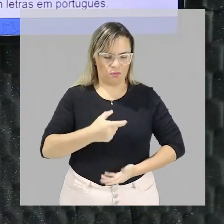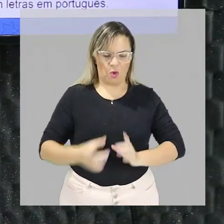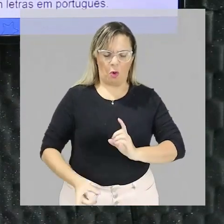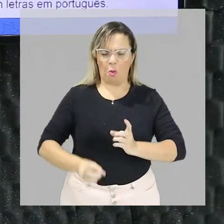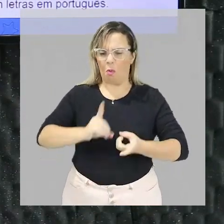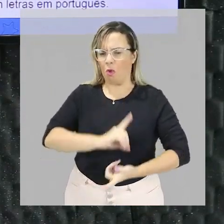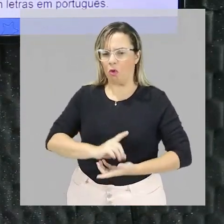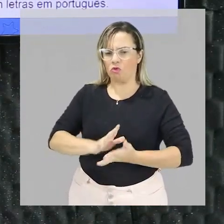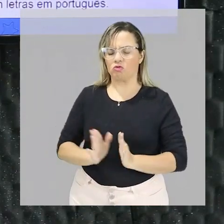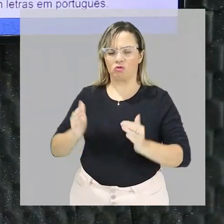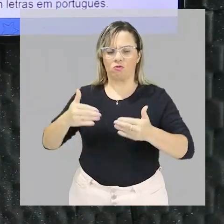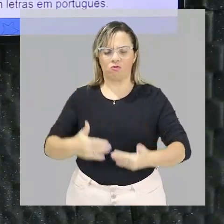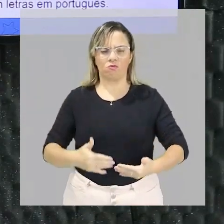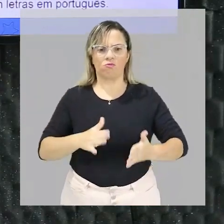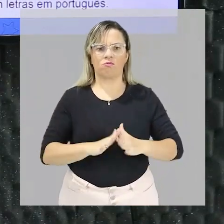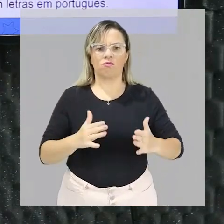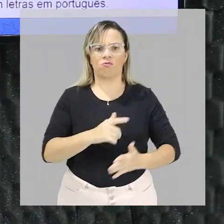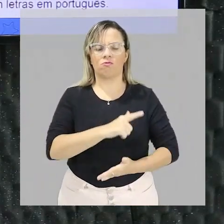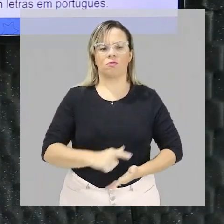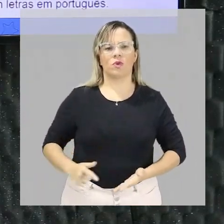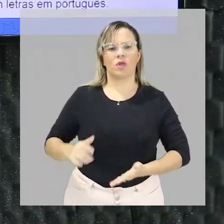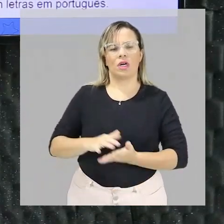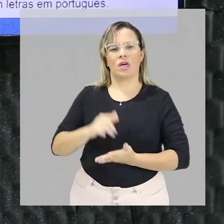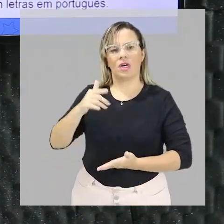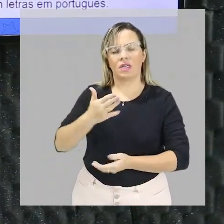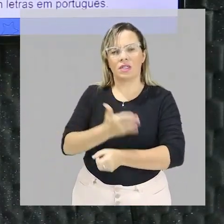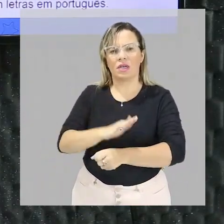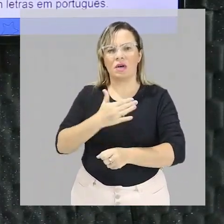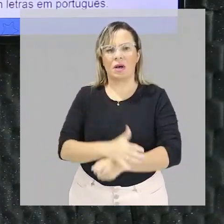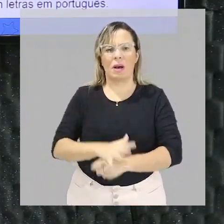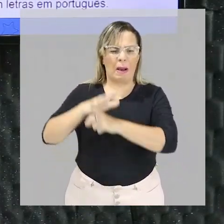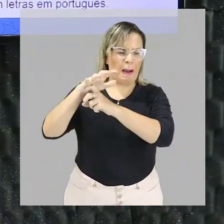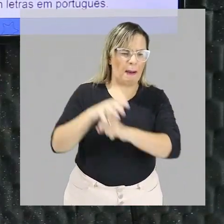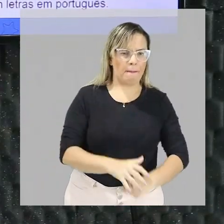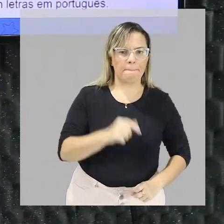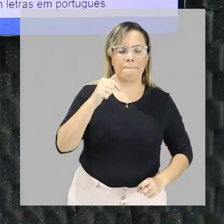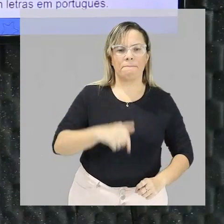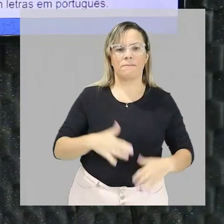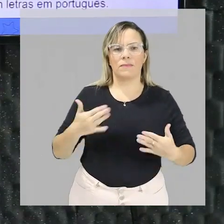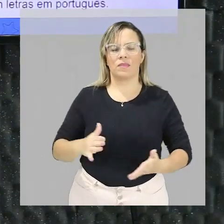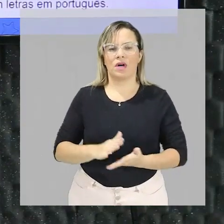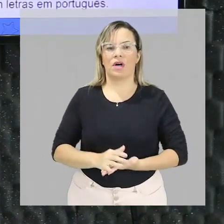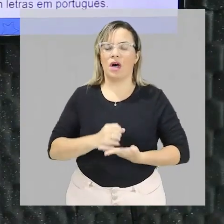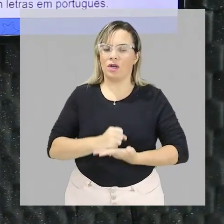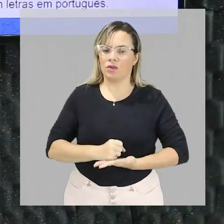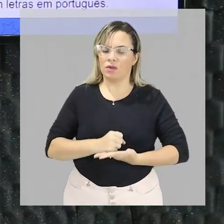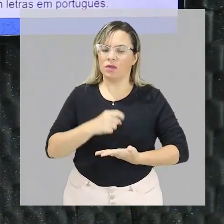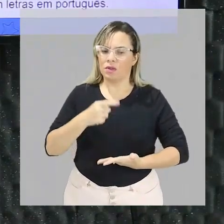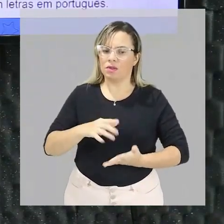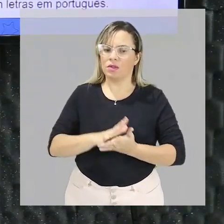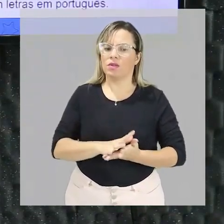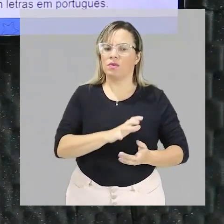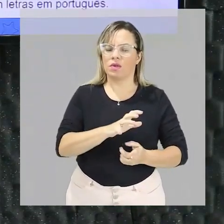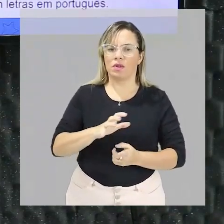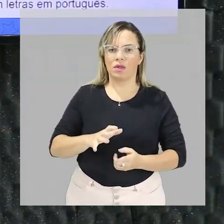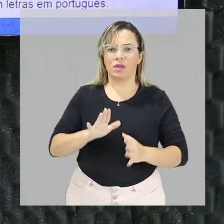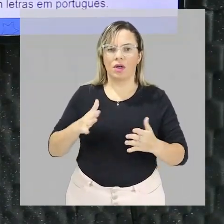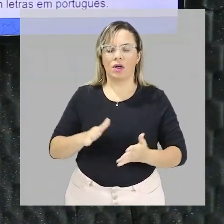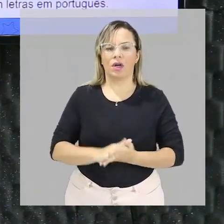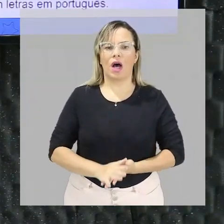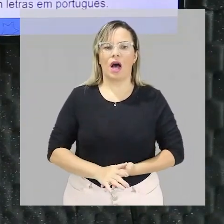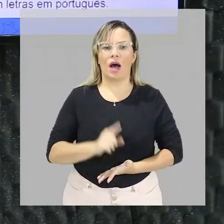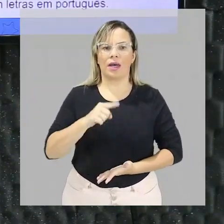contra o fechamento, contra as práticas de tortura, a favor dos direitos humanos. Então, músicas que